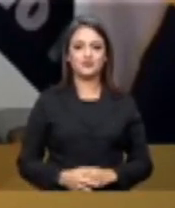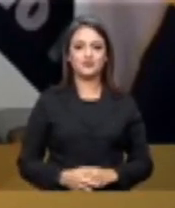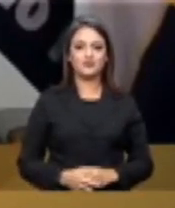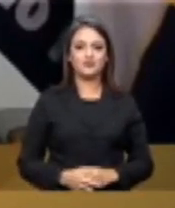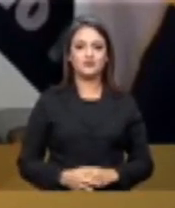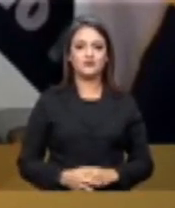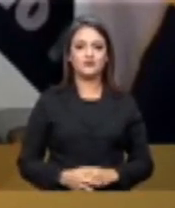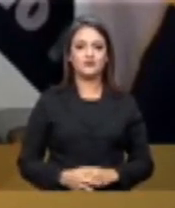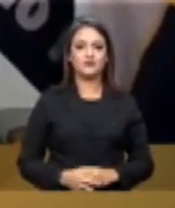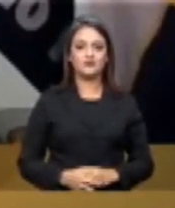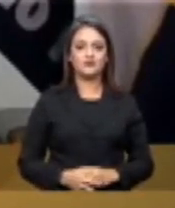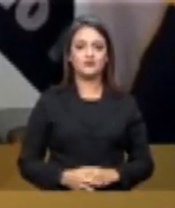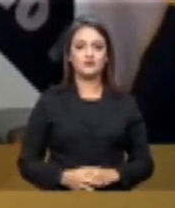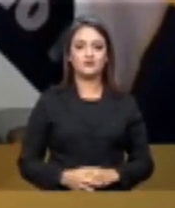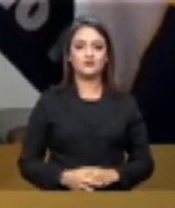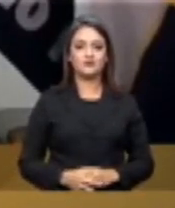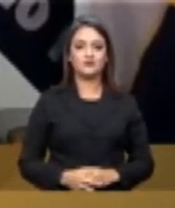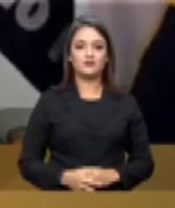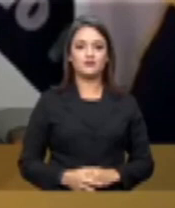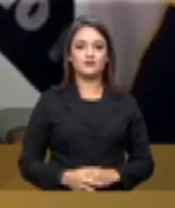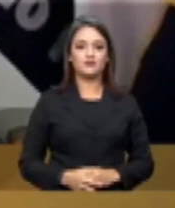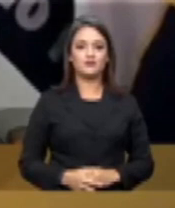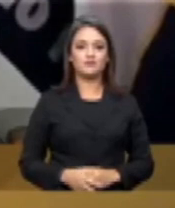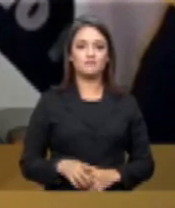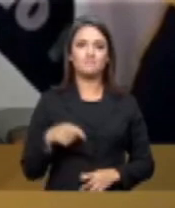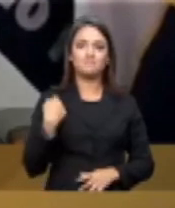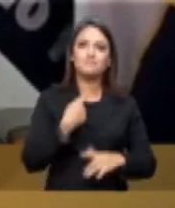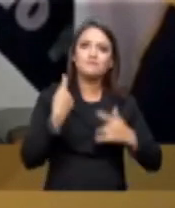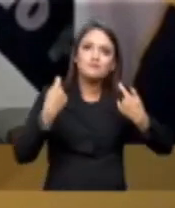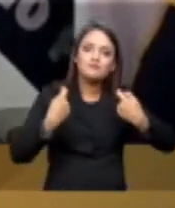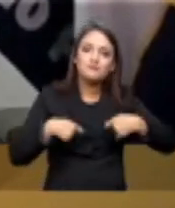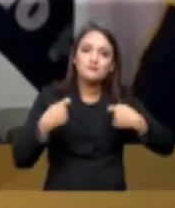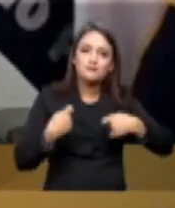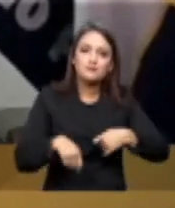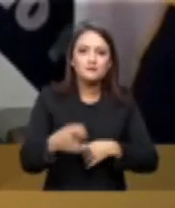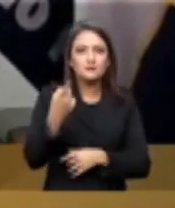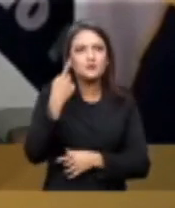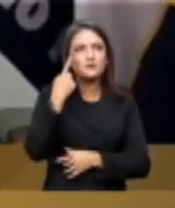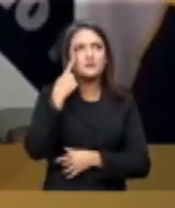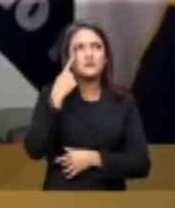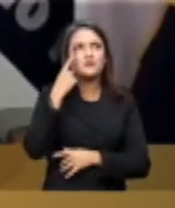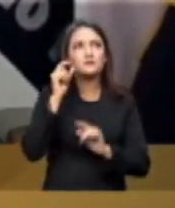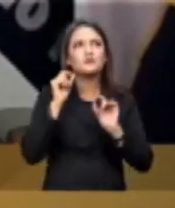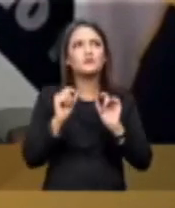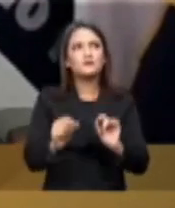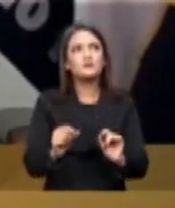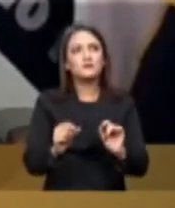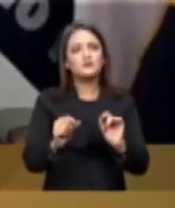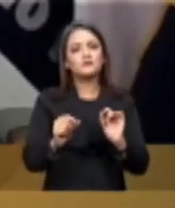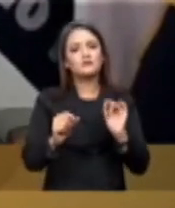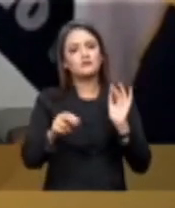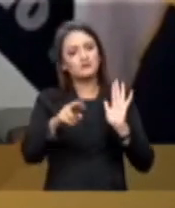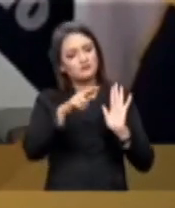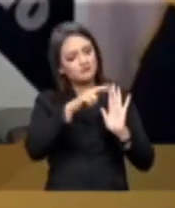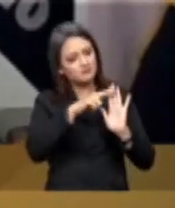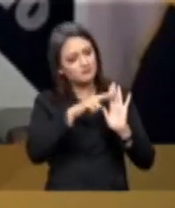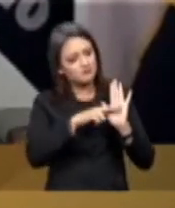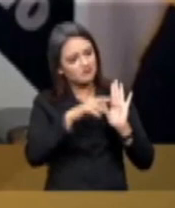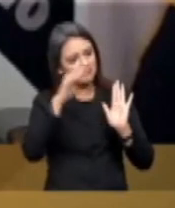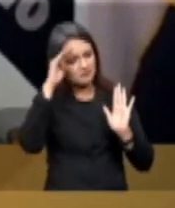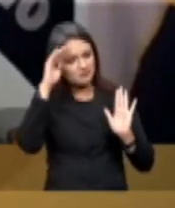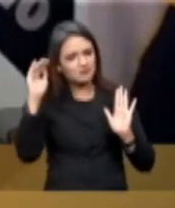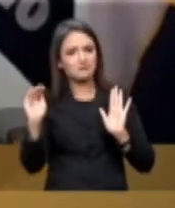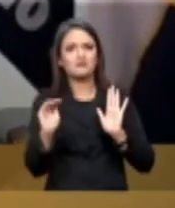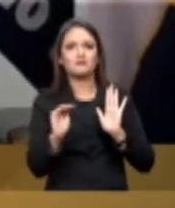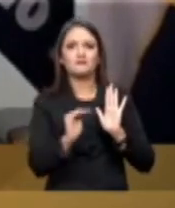Precisamos, como dizia Antônia Exupéry, observar as liturgias, porque elas